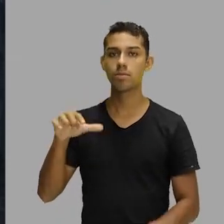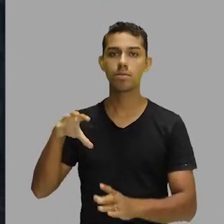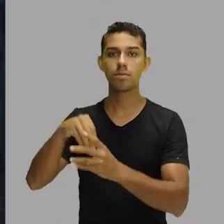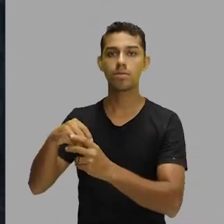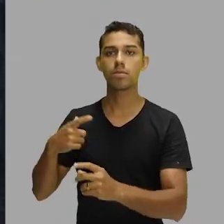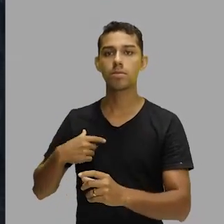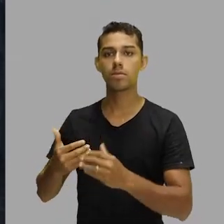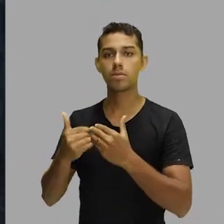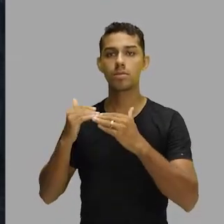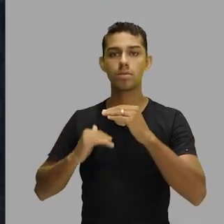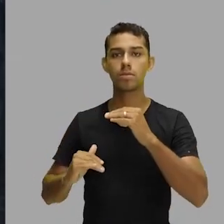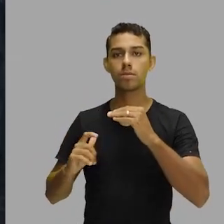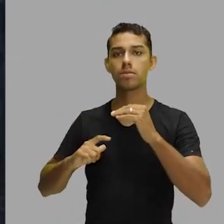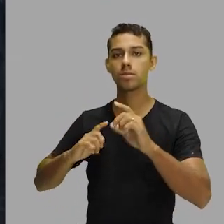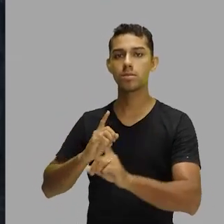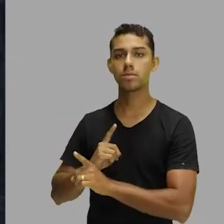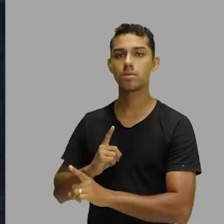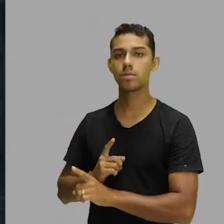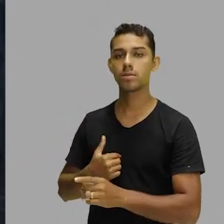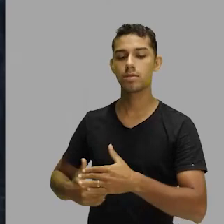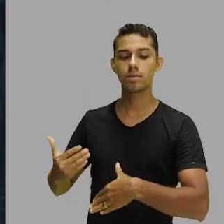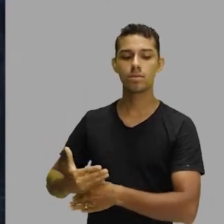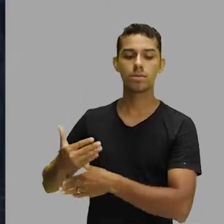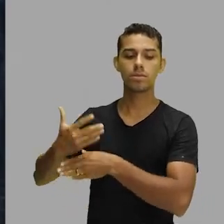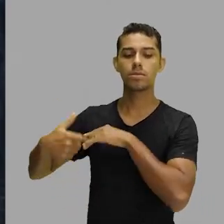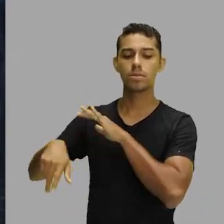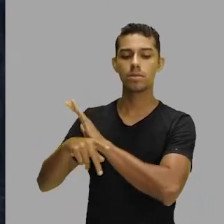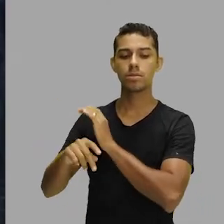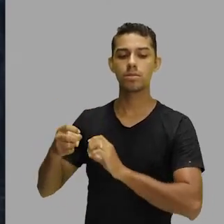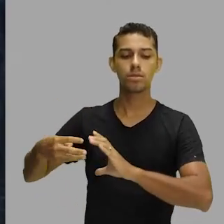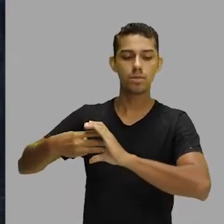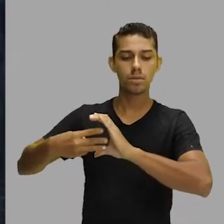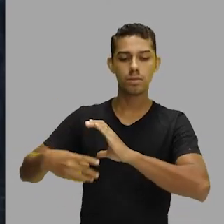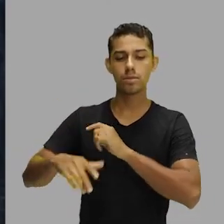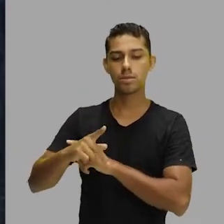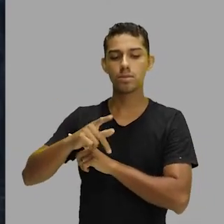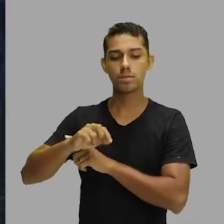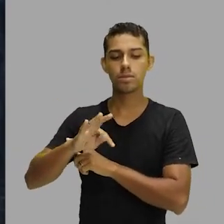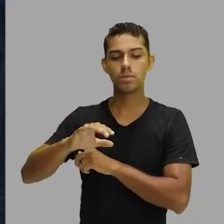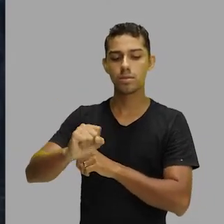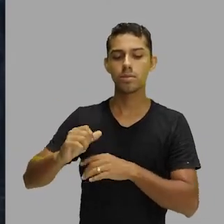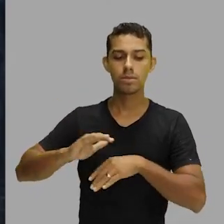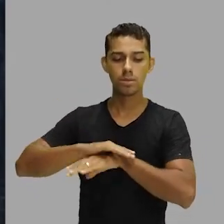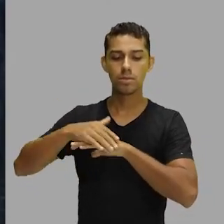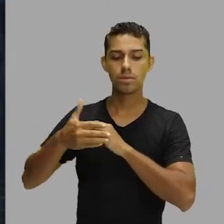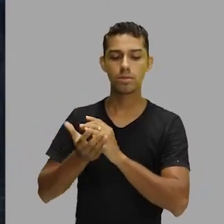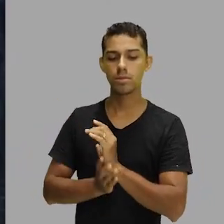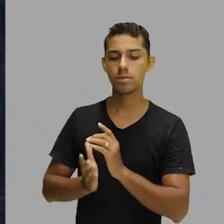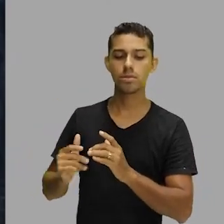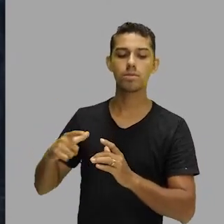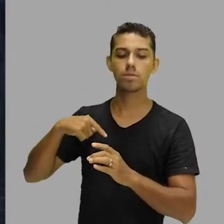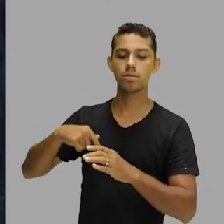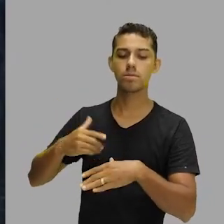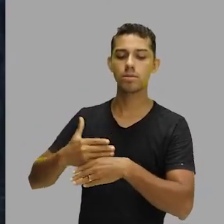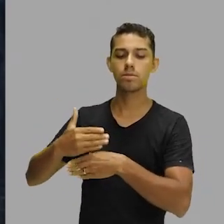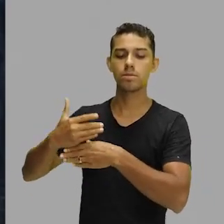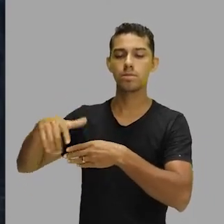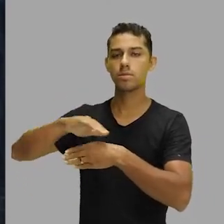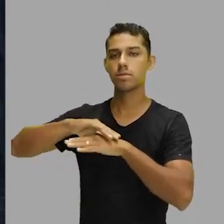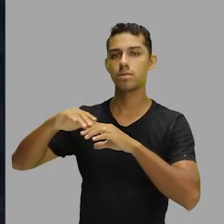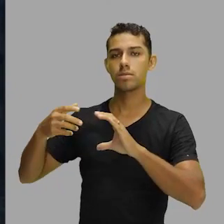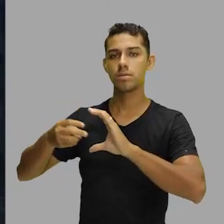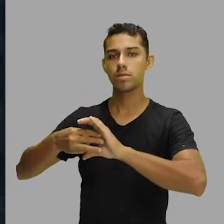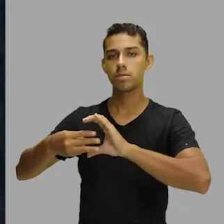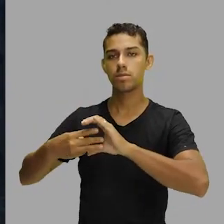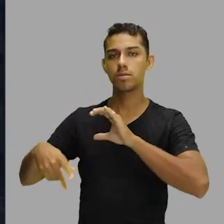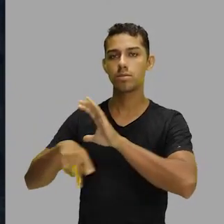cápsula, nós encontramos aqui a parede celular. Então, além da membrana plasmática, que eu